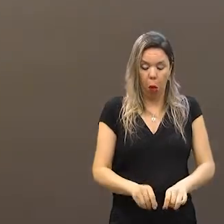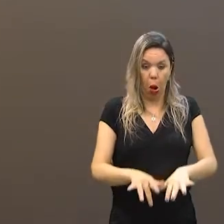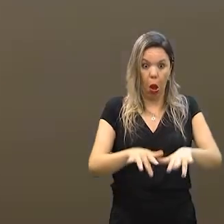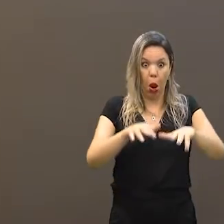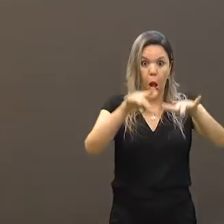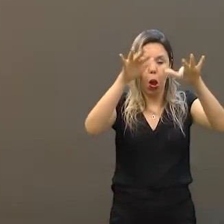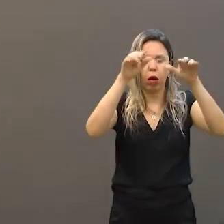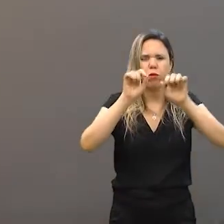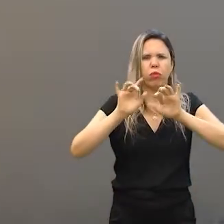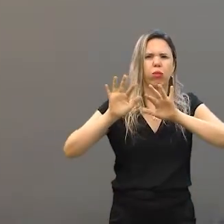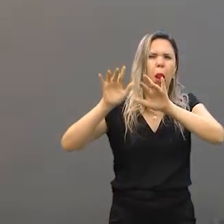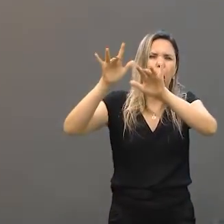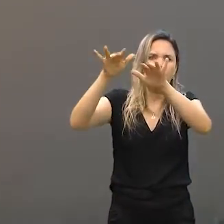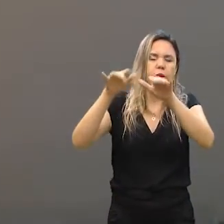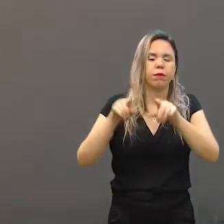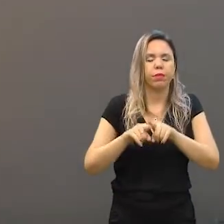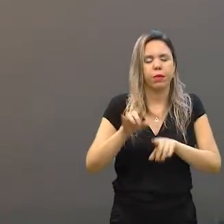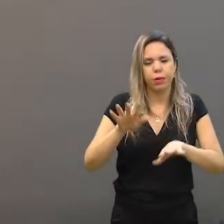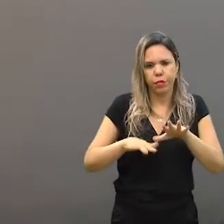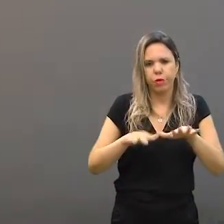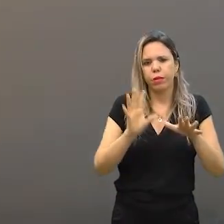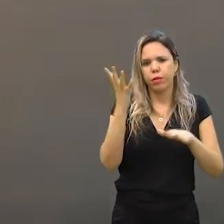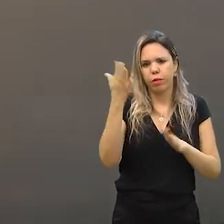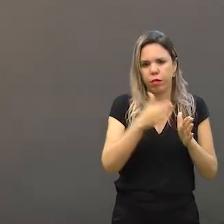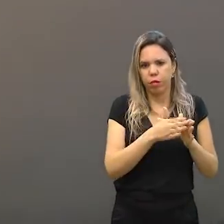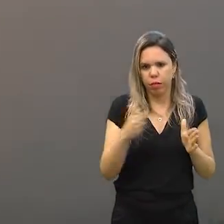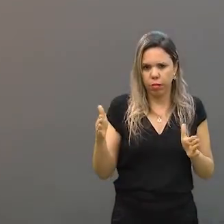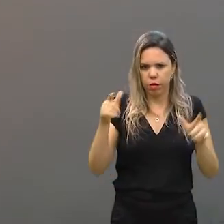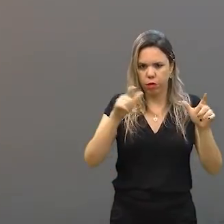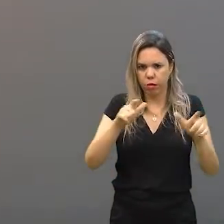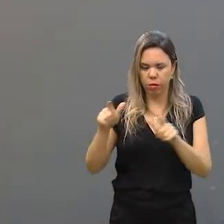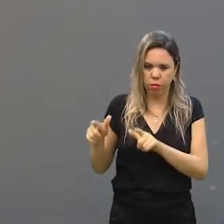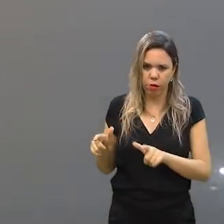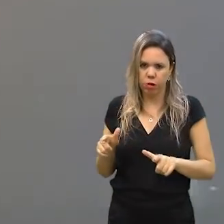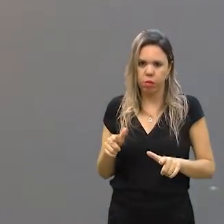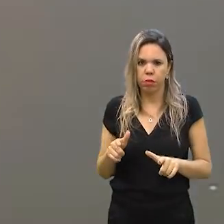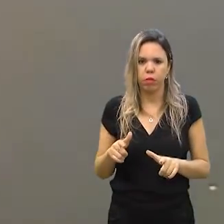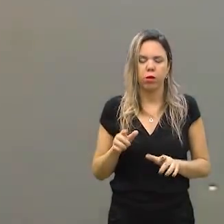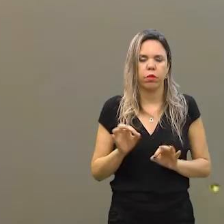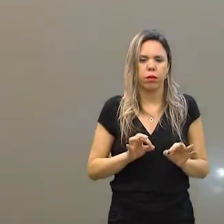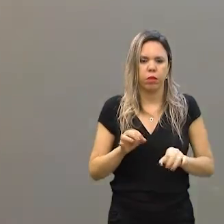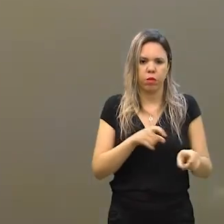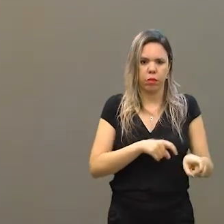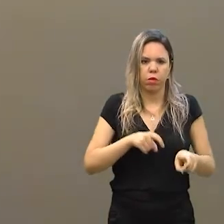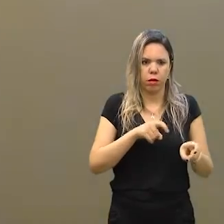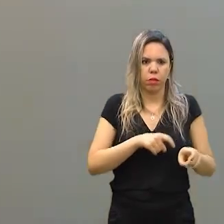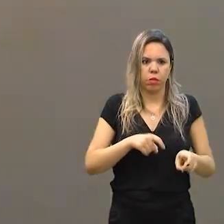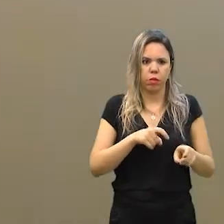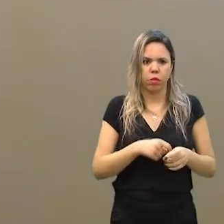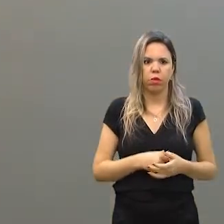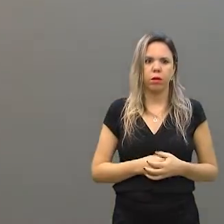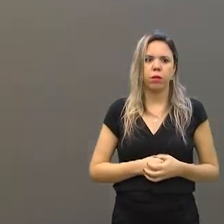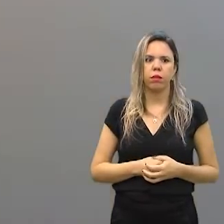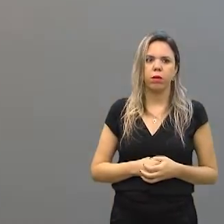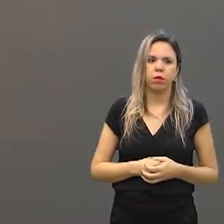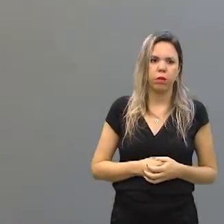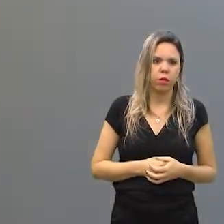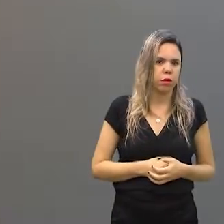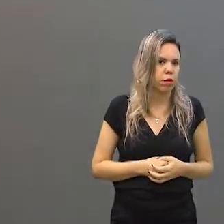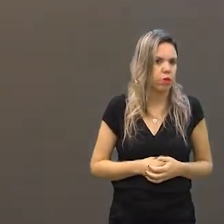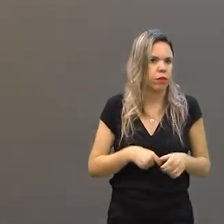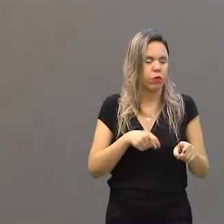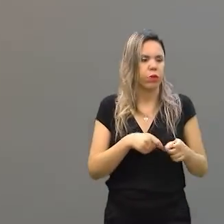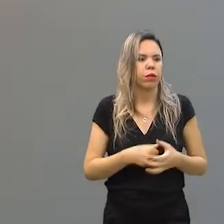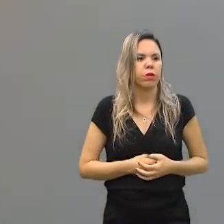muitos casos, eu acho que também essas tempestades ocorreram em áreas de produção agrícola, né, de